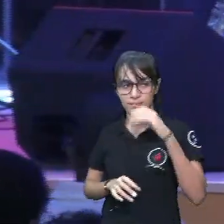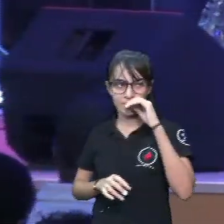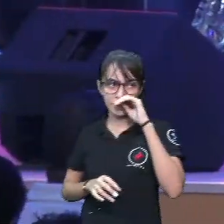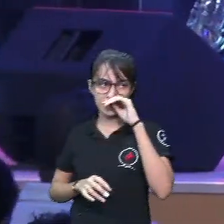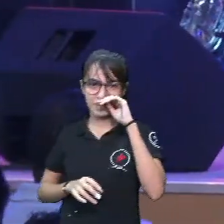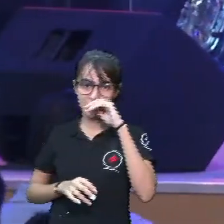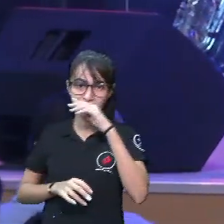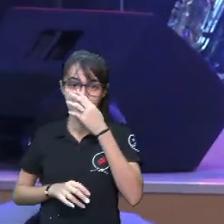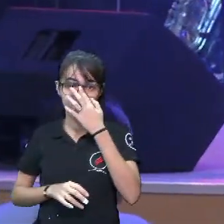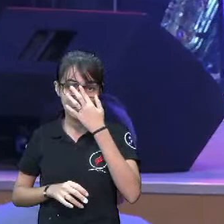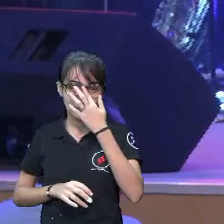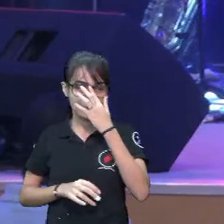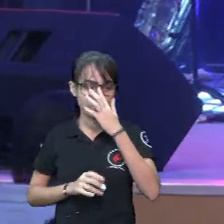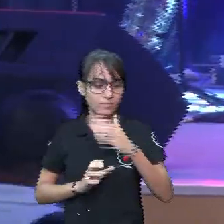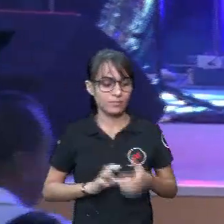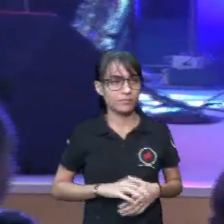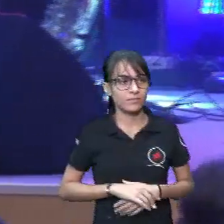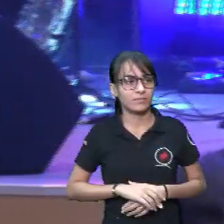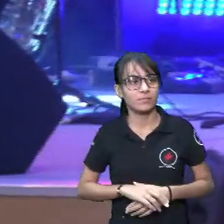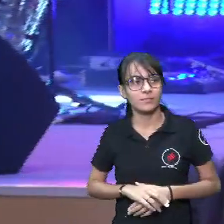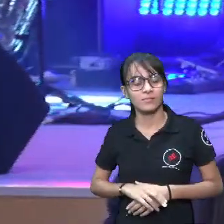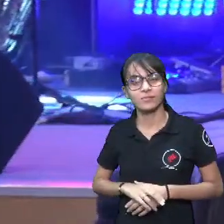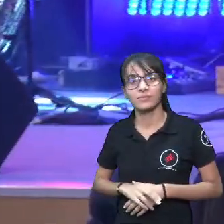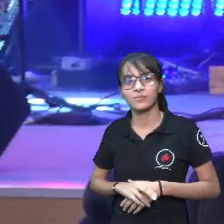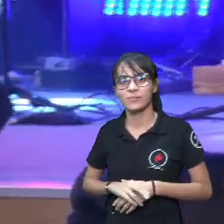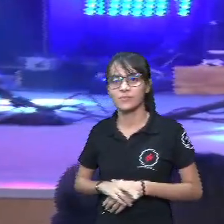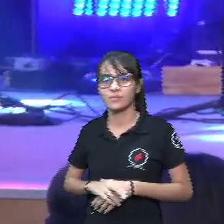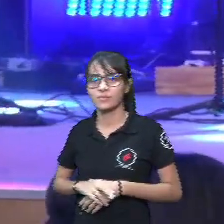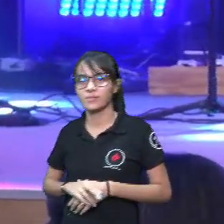Somos gratos a Ti, Jesus.